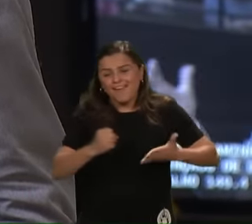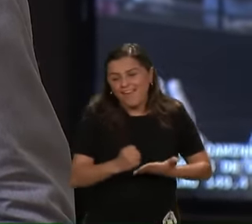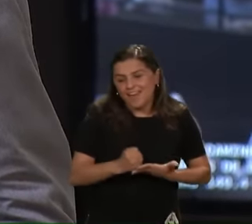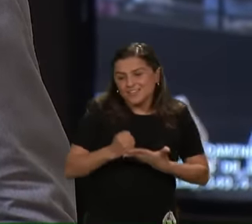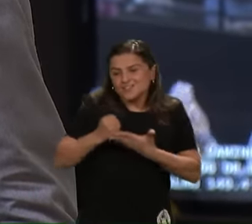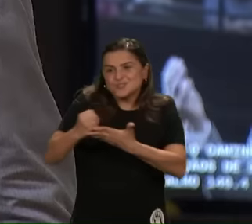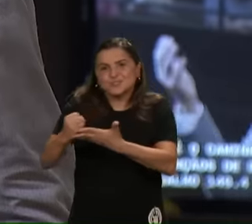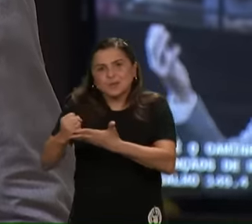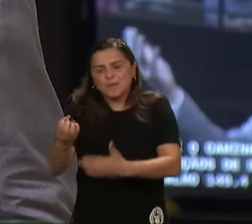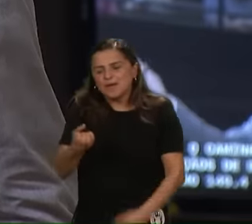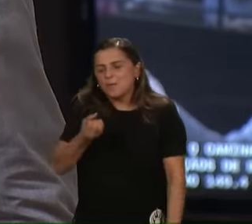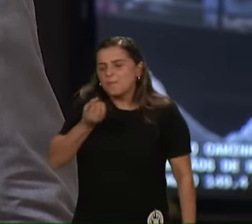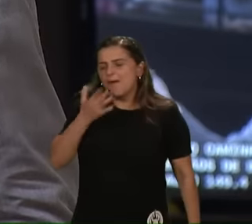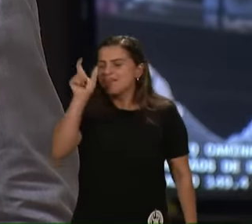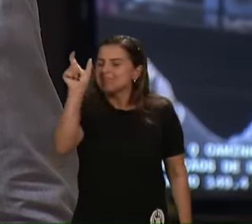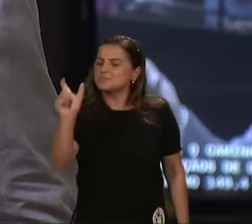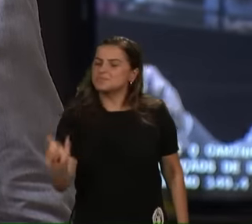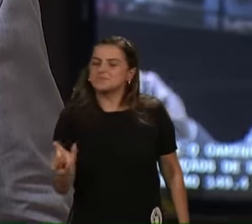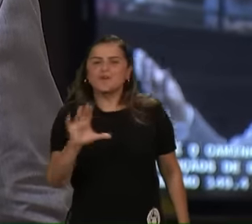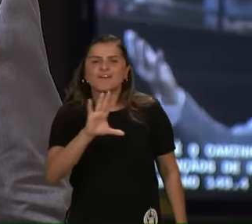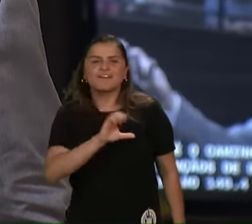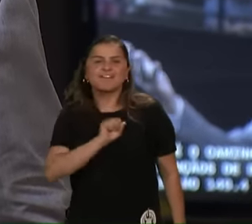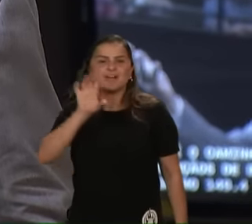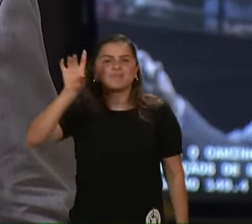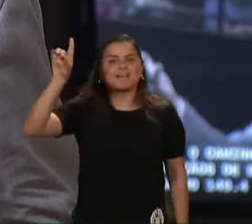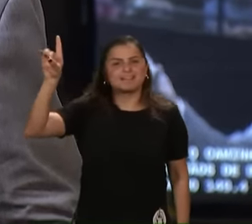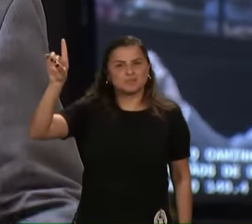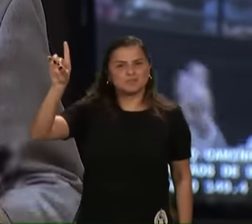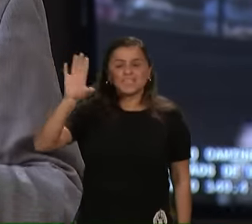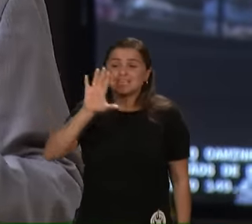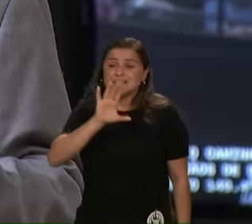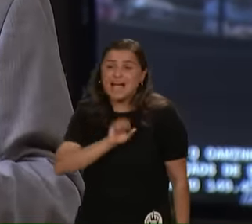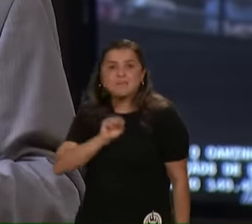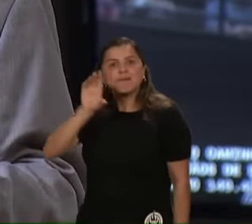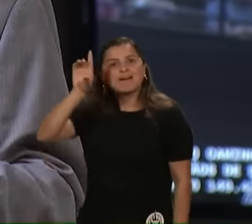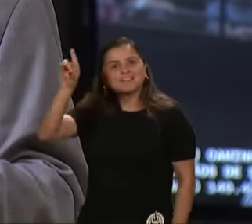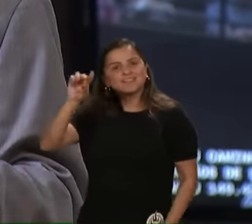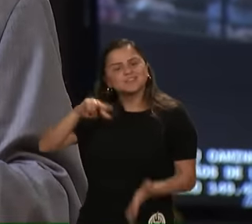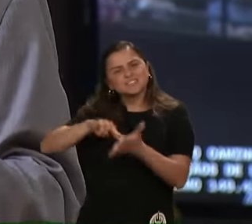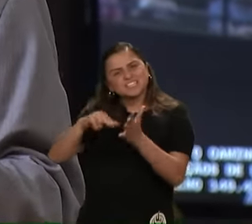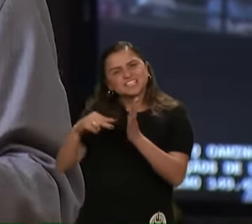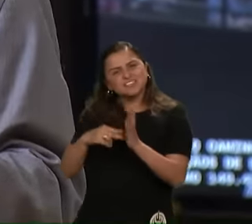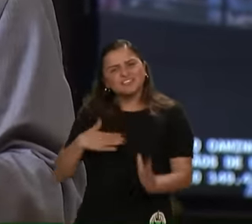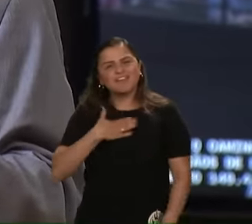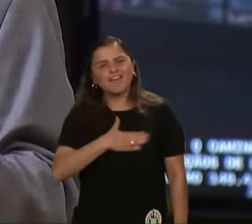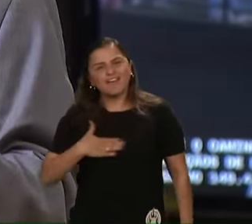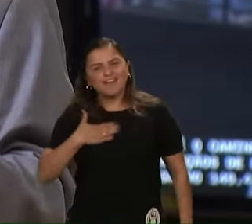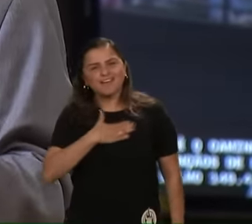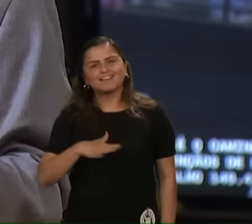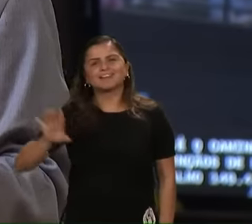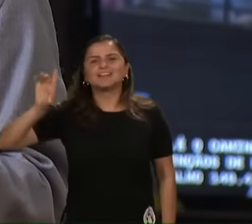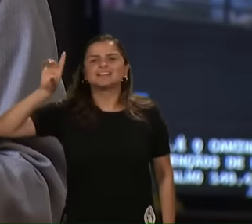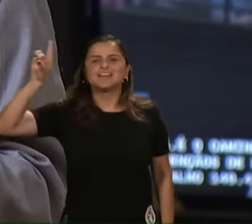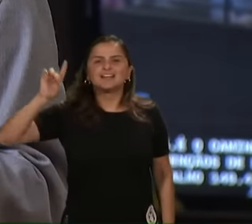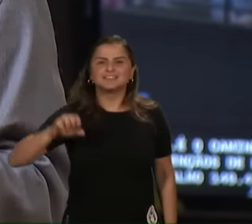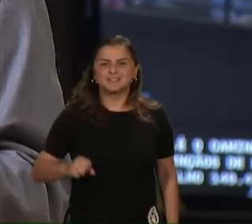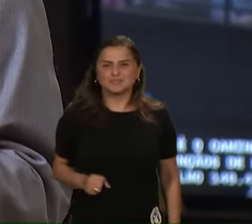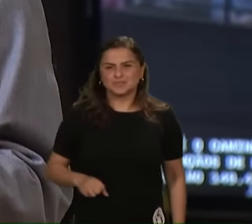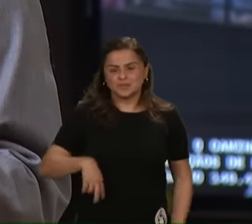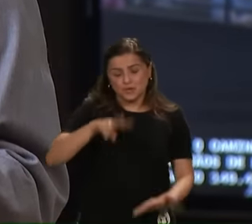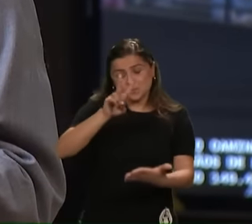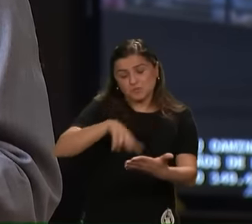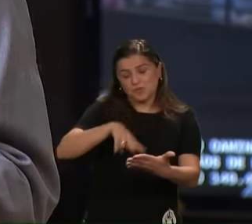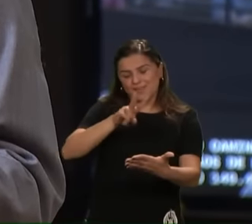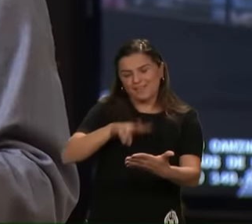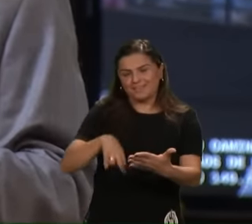E essa expressão de amar a Deus é agradá-lo. Quando eu leio esse texto, porque o Senhor se agrada do